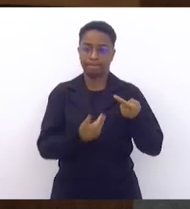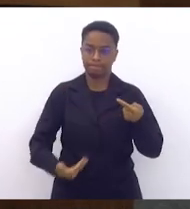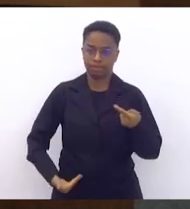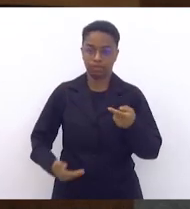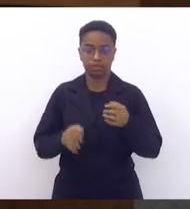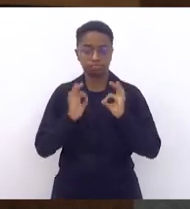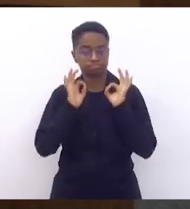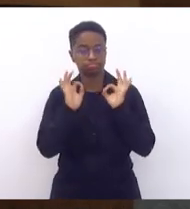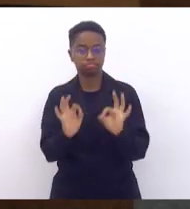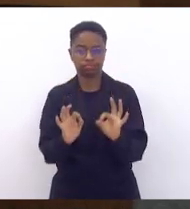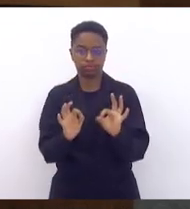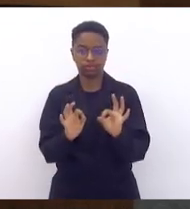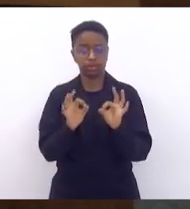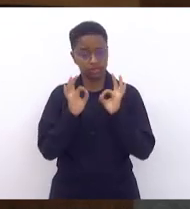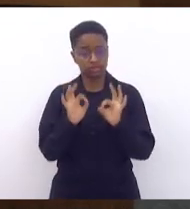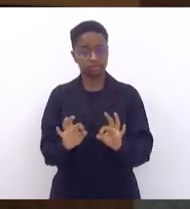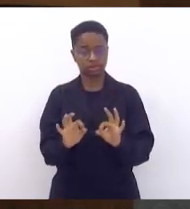exitosa,